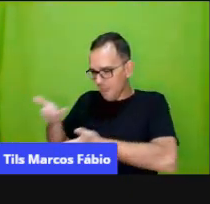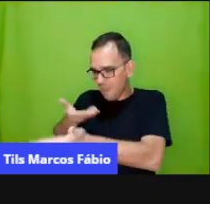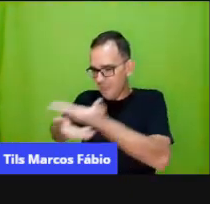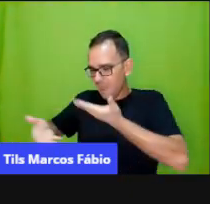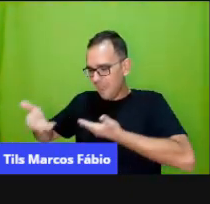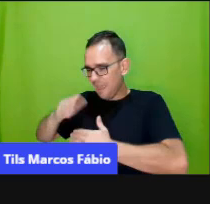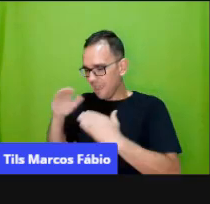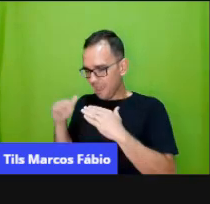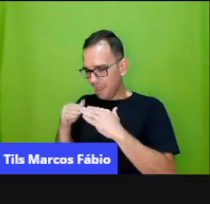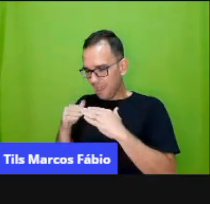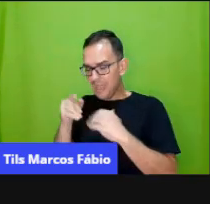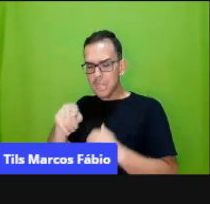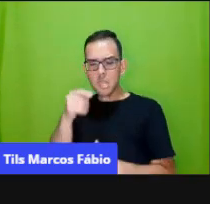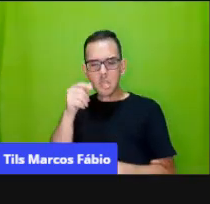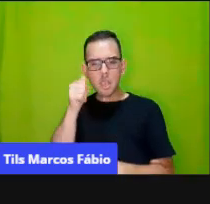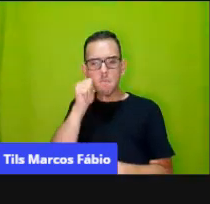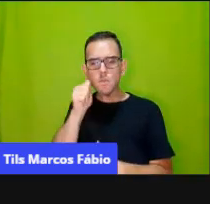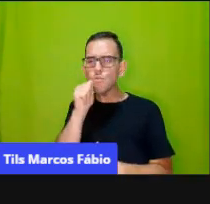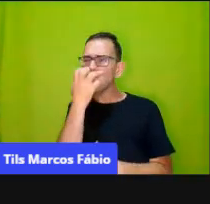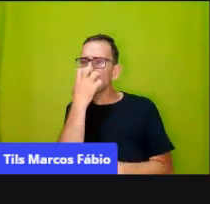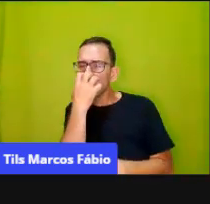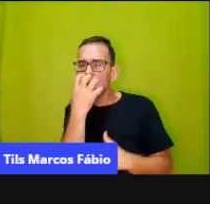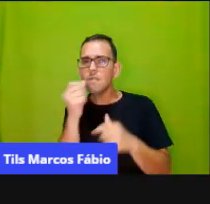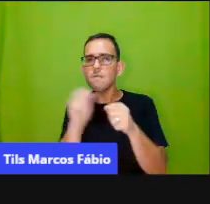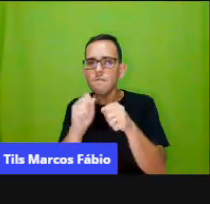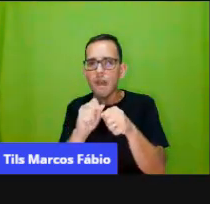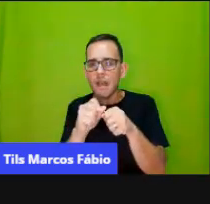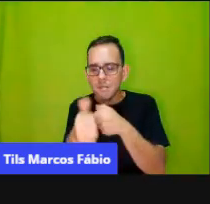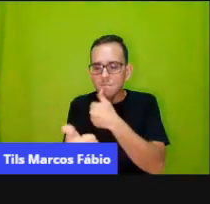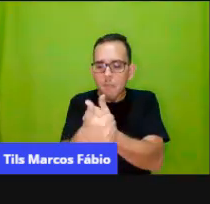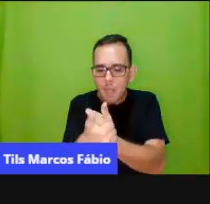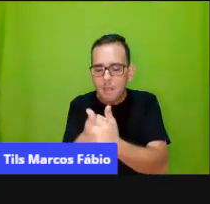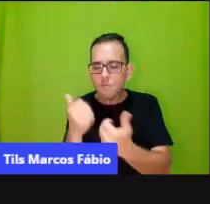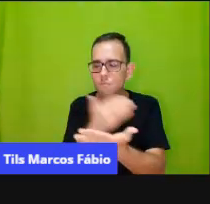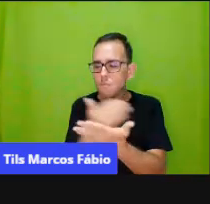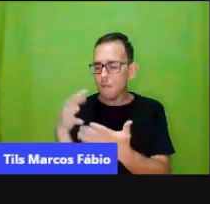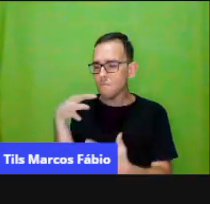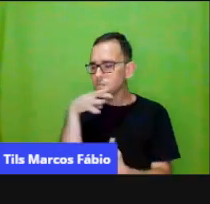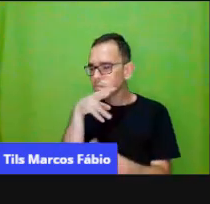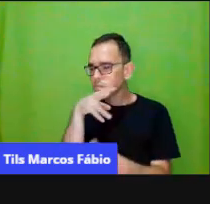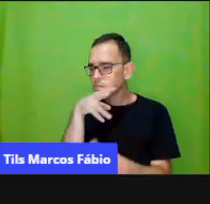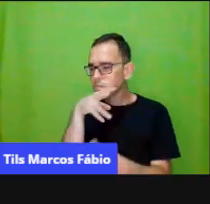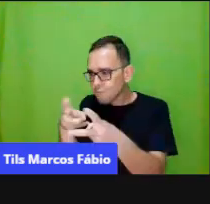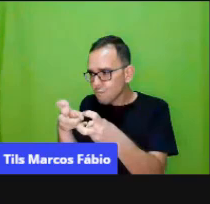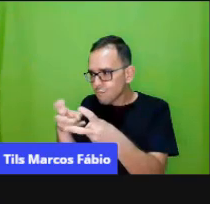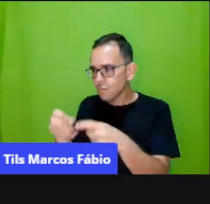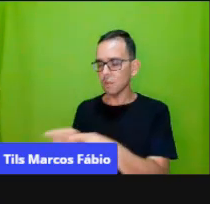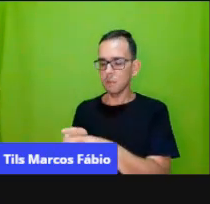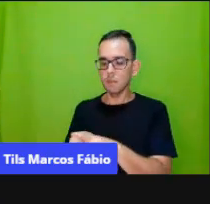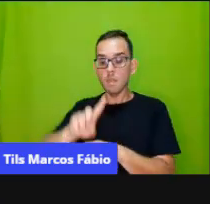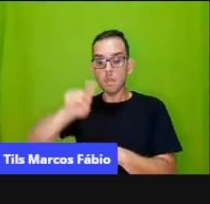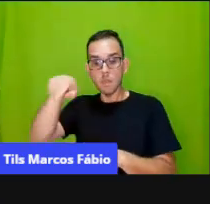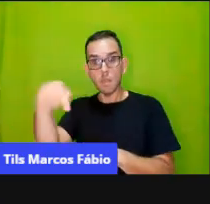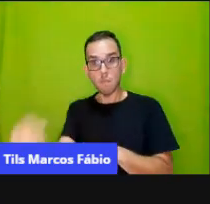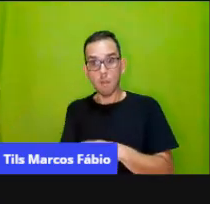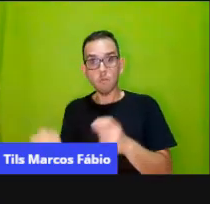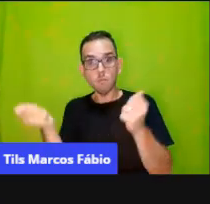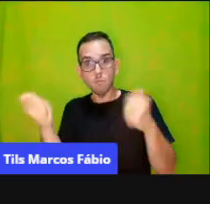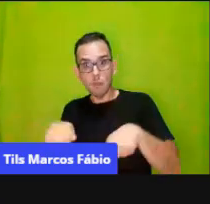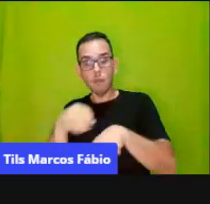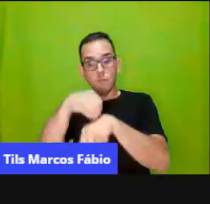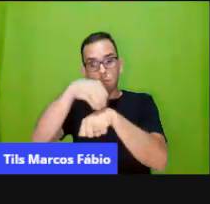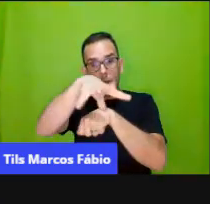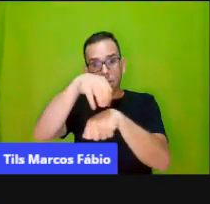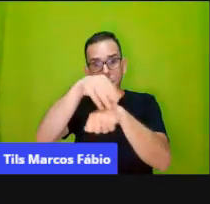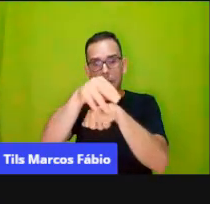aqui, ó, e aquela pequenininha, a gente faz isso perto dela para ela já começar a aprender. E aí, depois, eu ensinei também elas a sentarem para